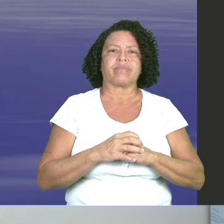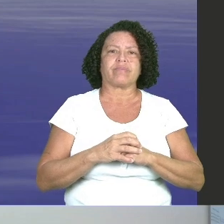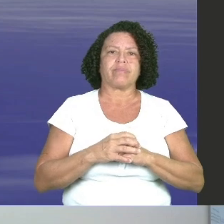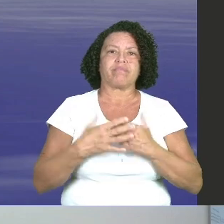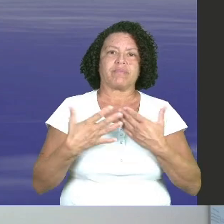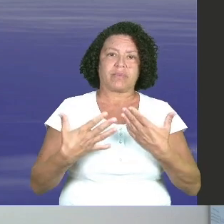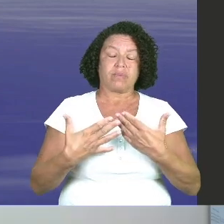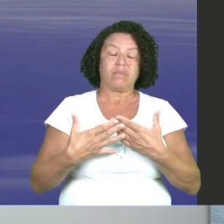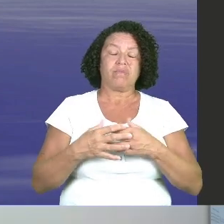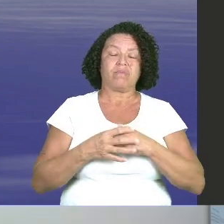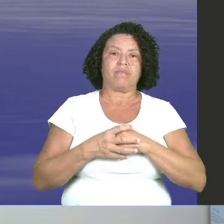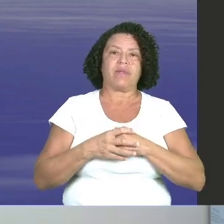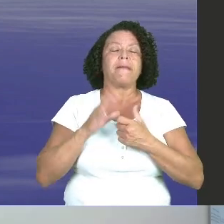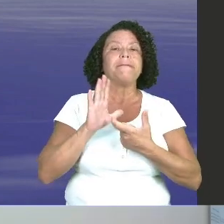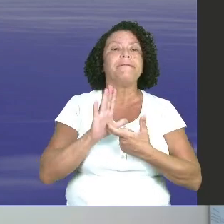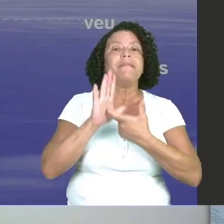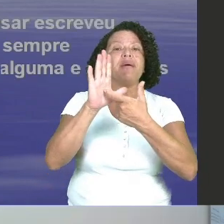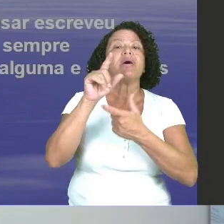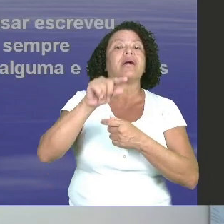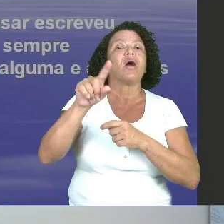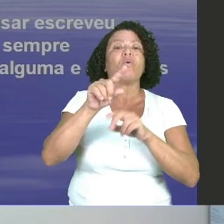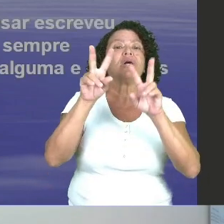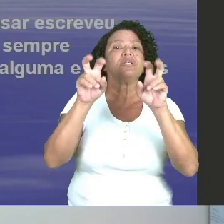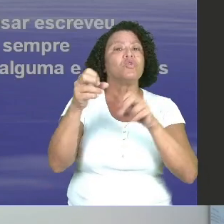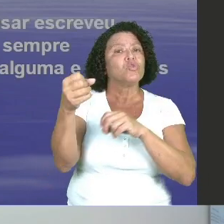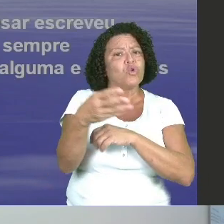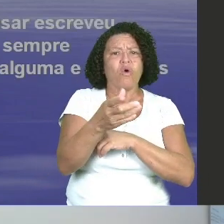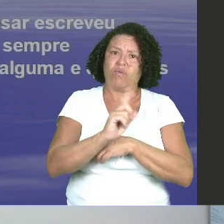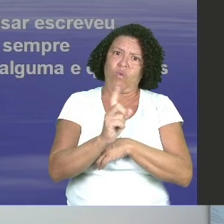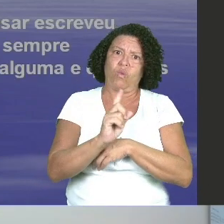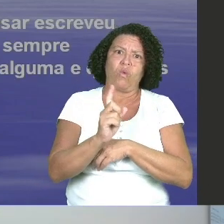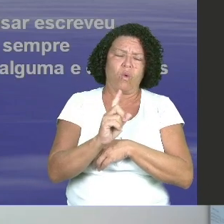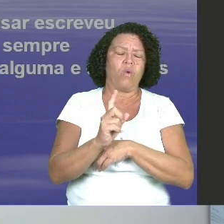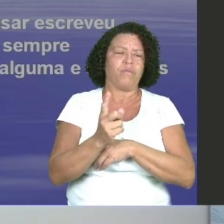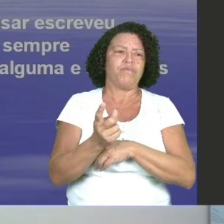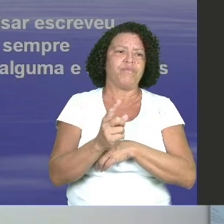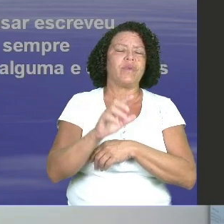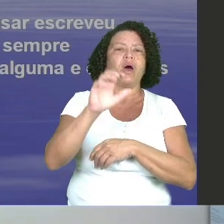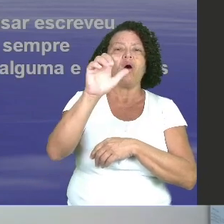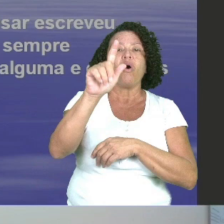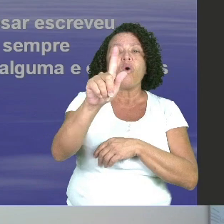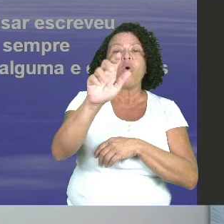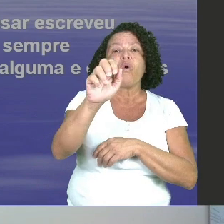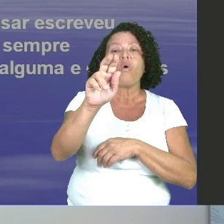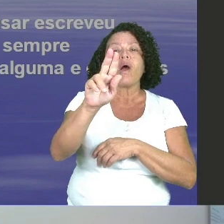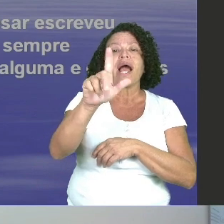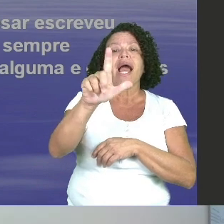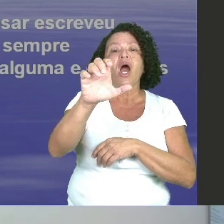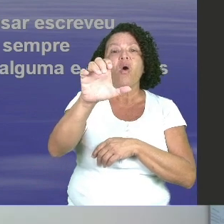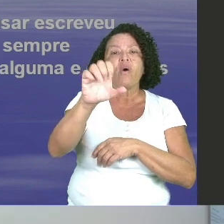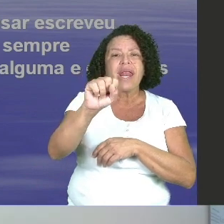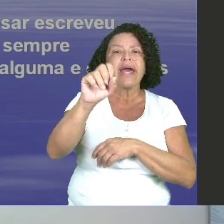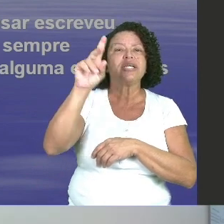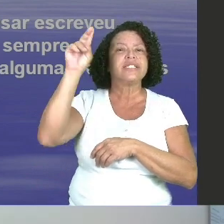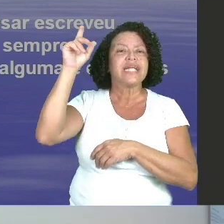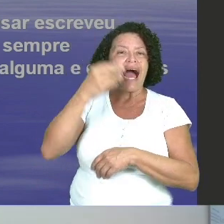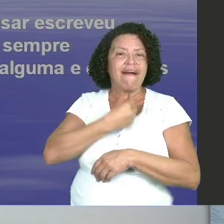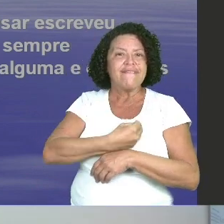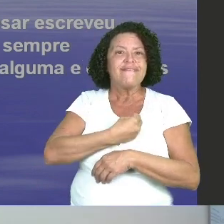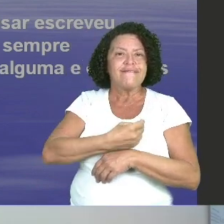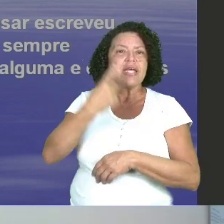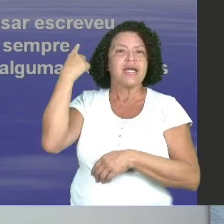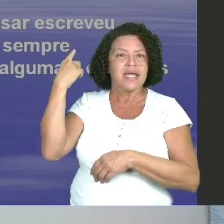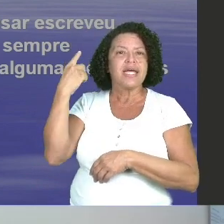Vamos mais aqui, para mostrar que isso não é um assunto novo. Os gauleses acreditavam nas vidas sucessivas.